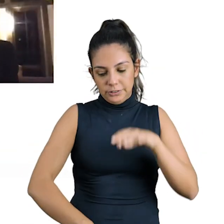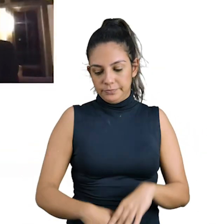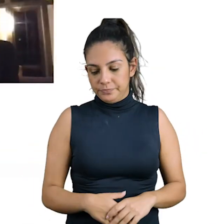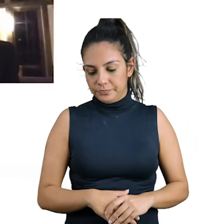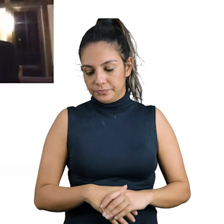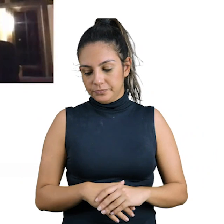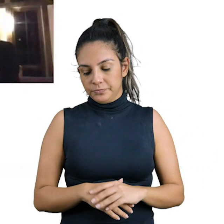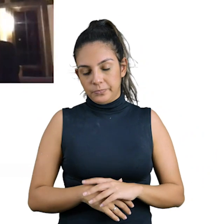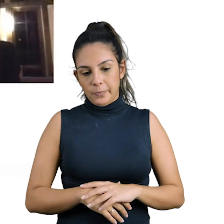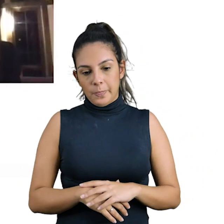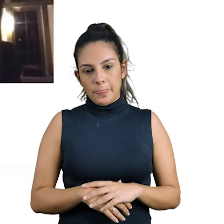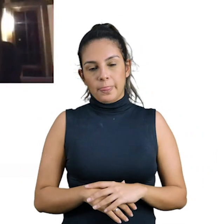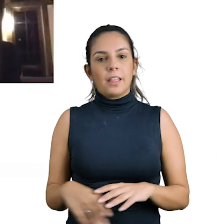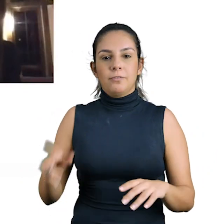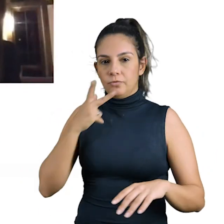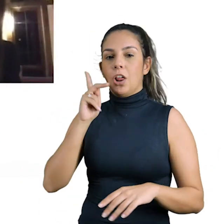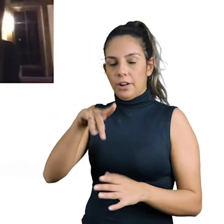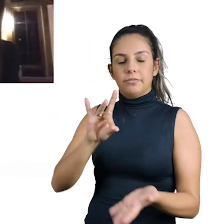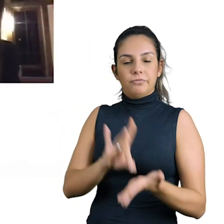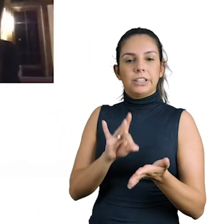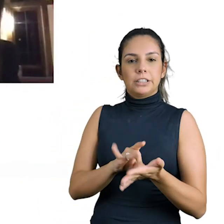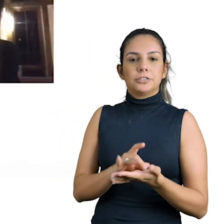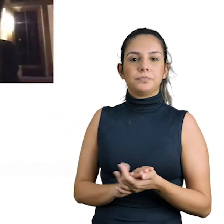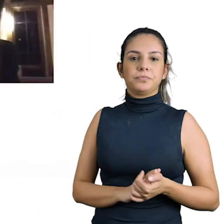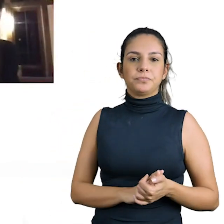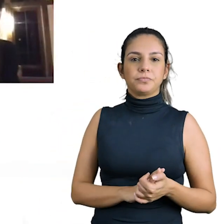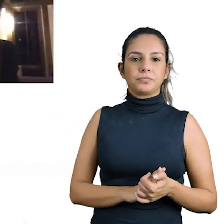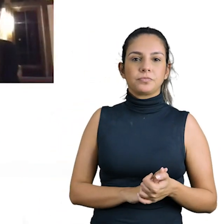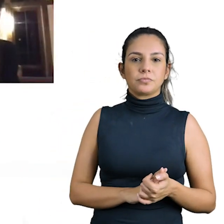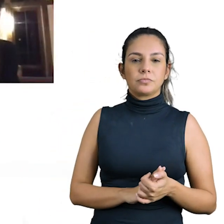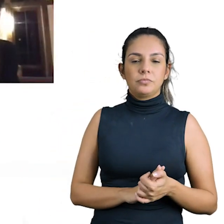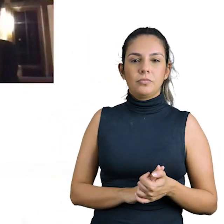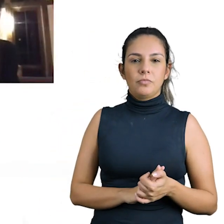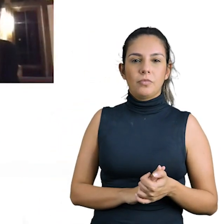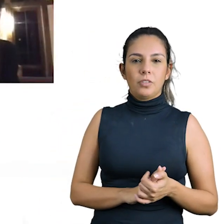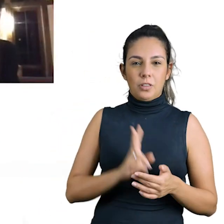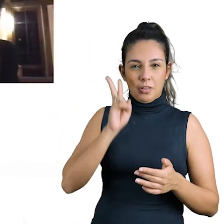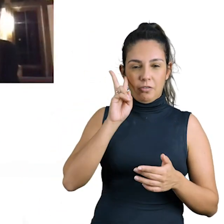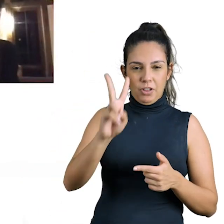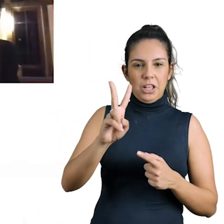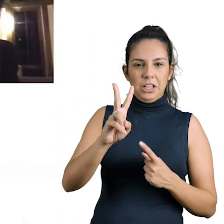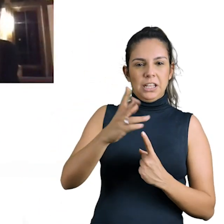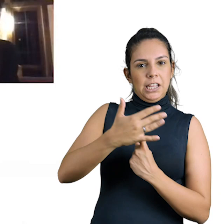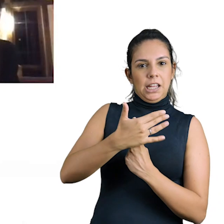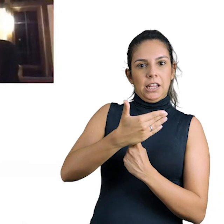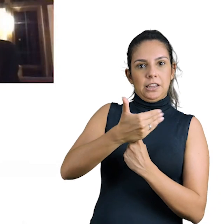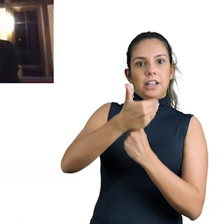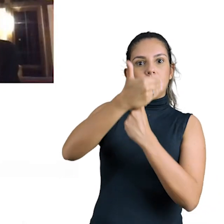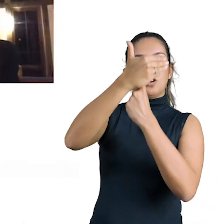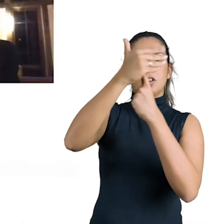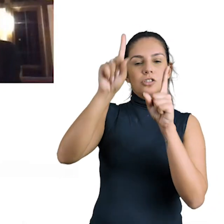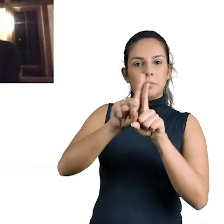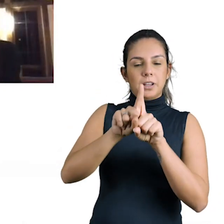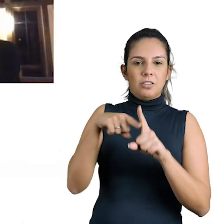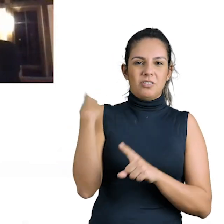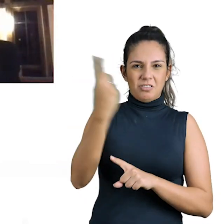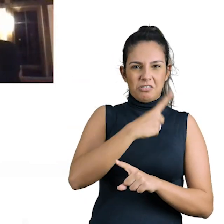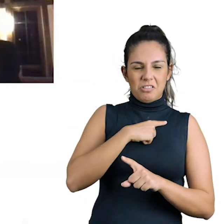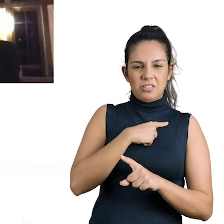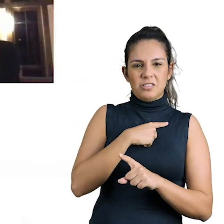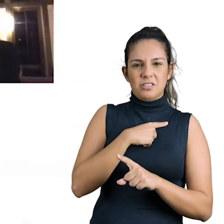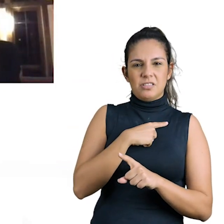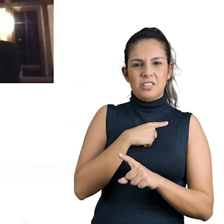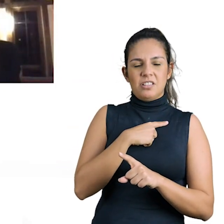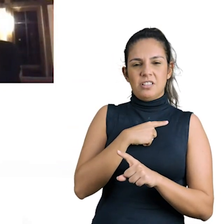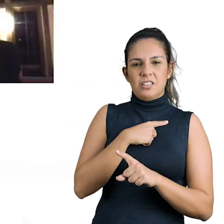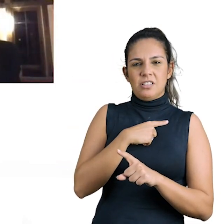aqui. Não, sem dúvida. Do ponto de vista tecnológico também, as nossas relações